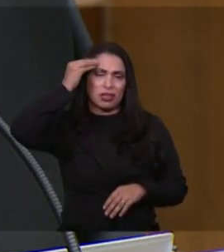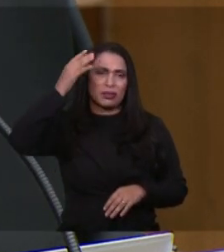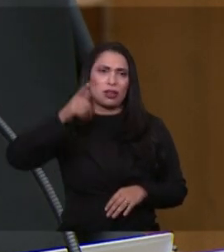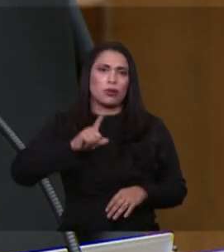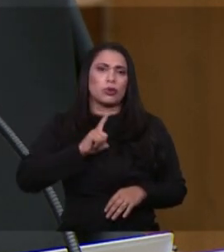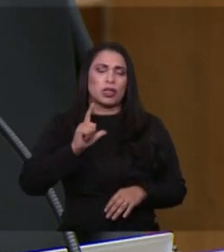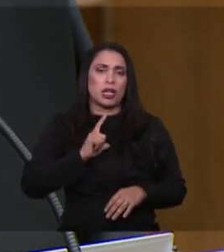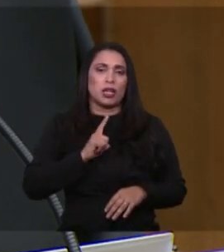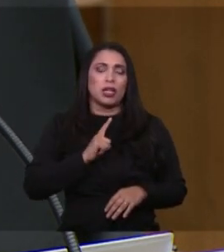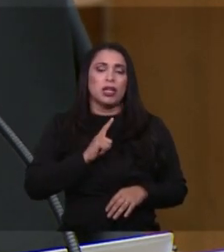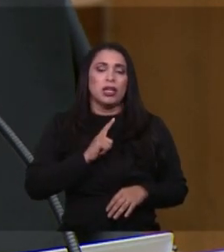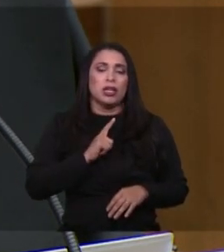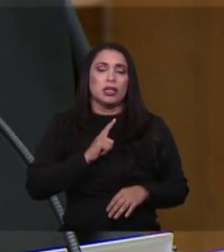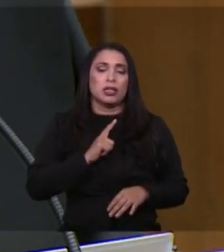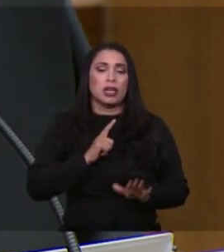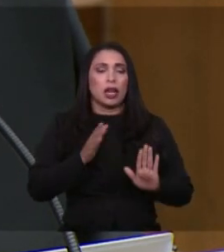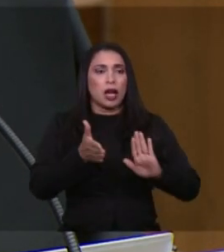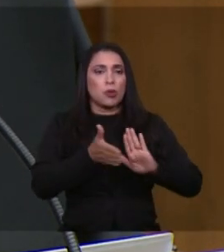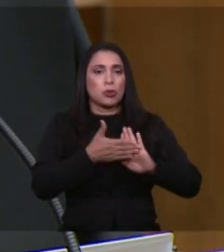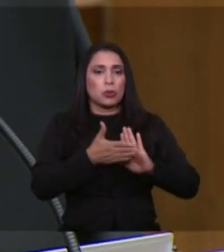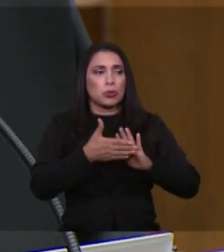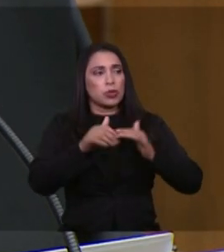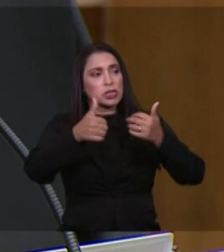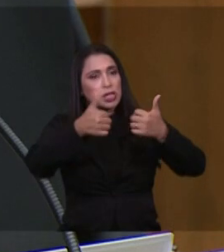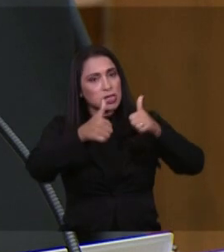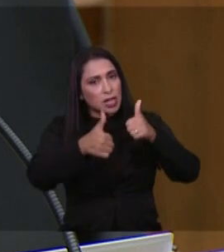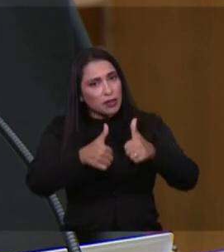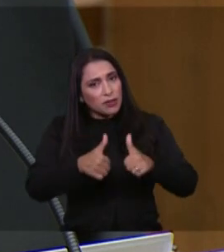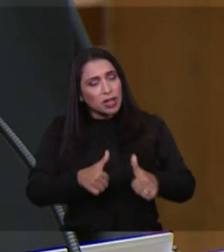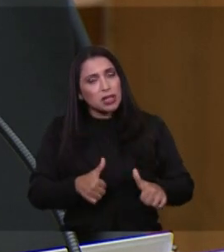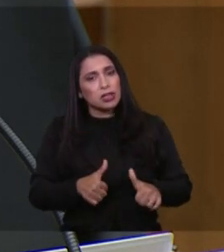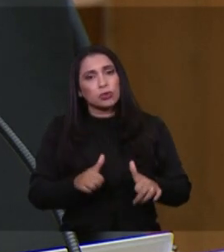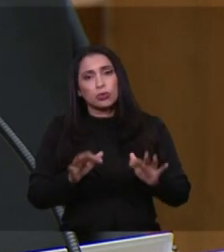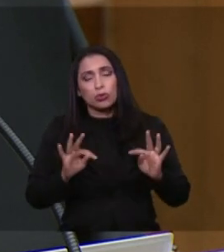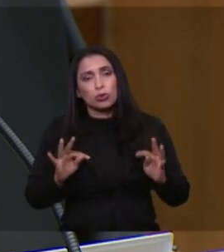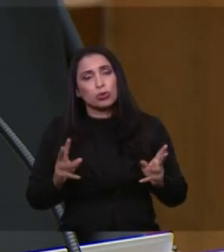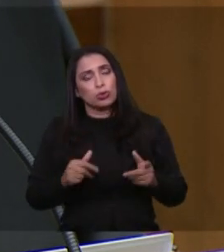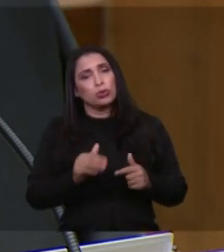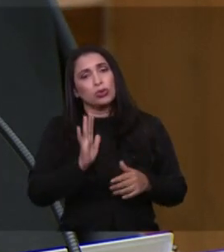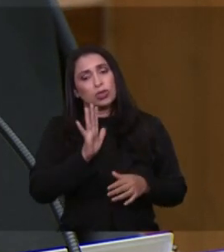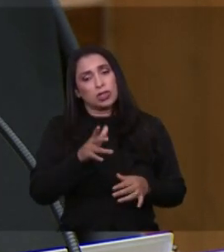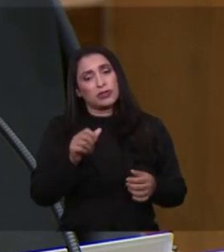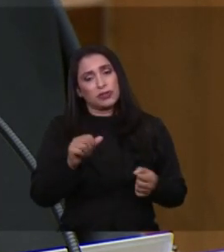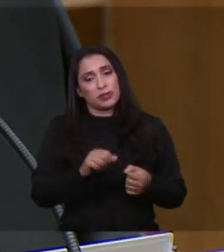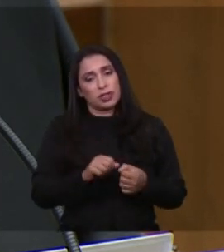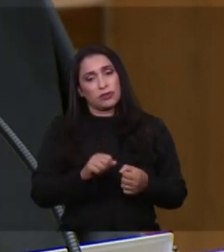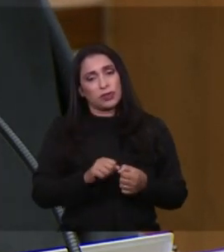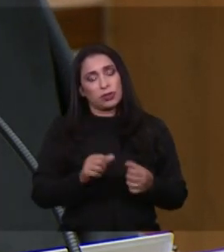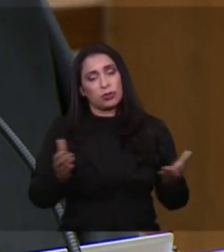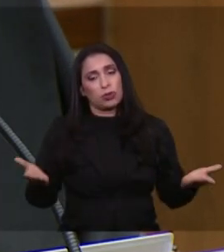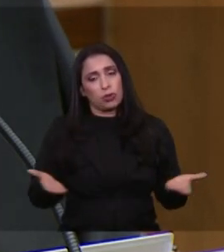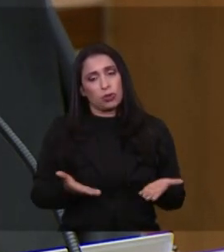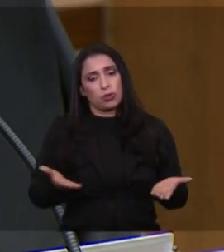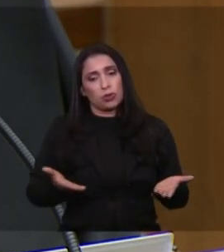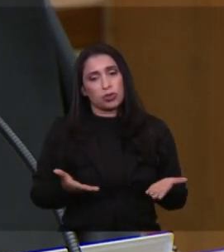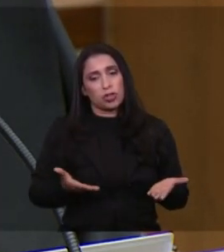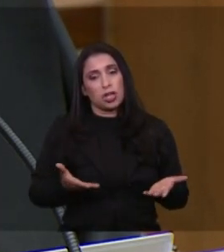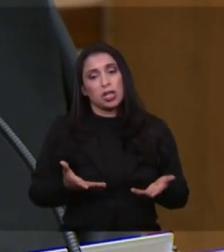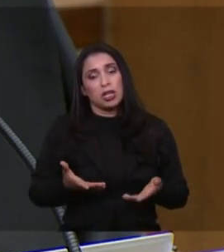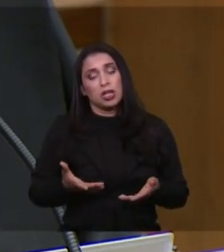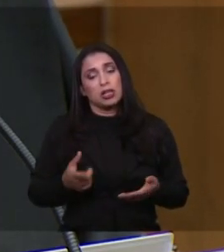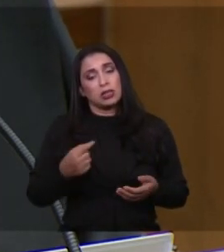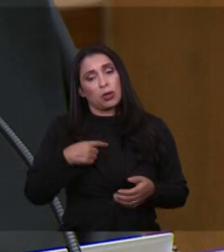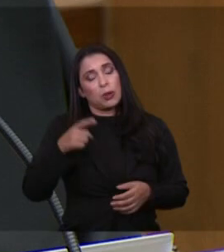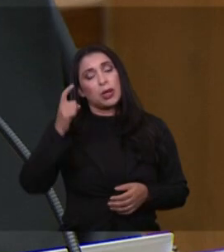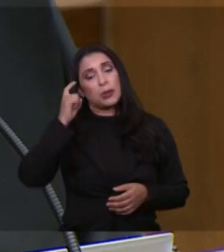reavaliação completa da própria proposição que ele está fazendo hoje. Então, eventualmente, em se confirmando isso,